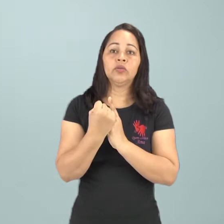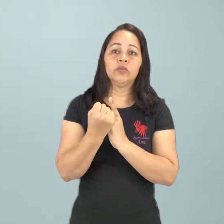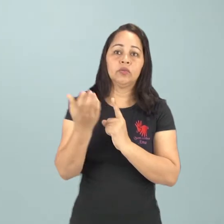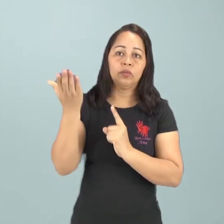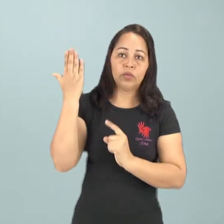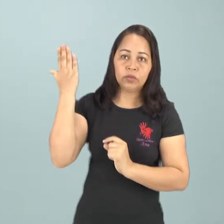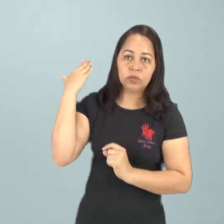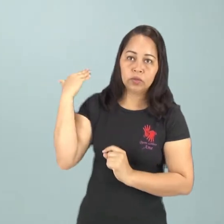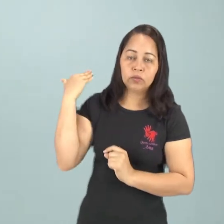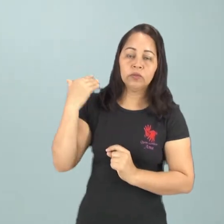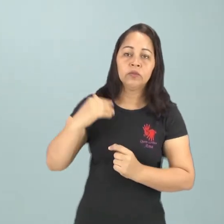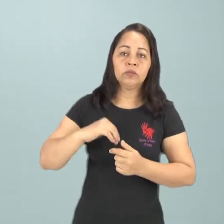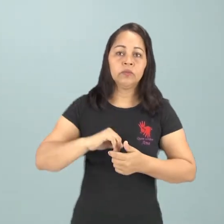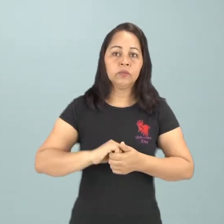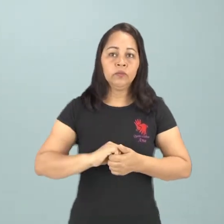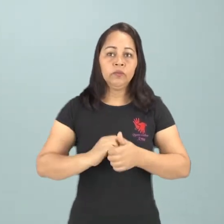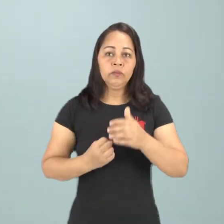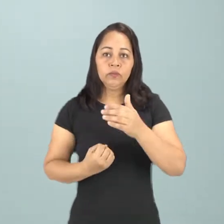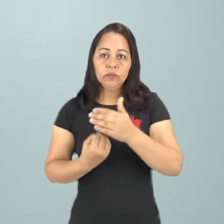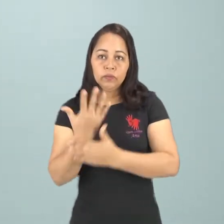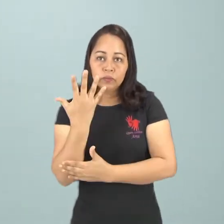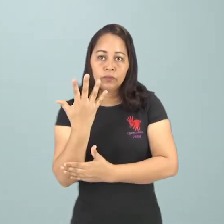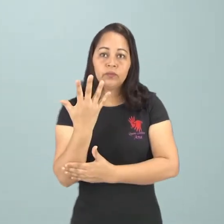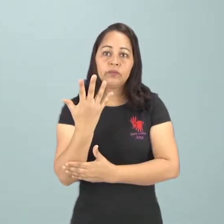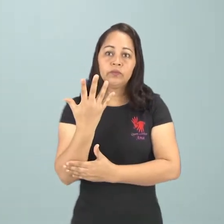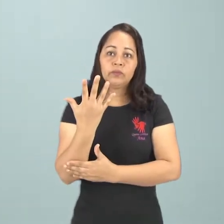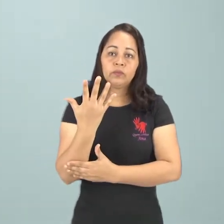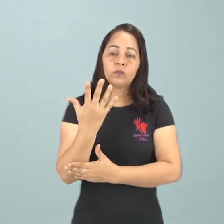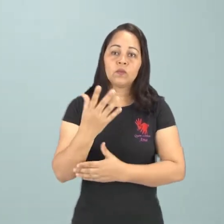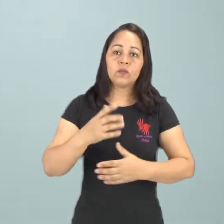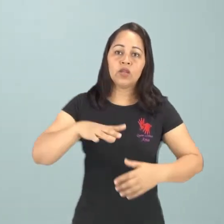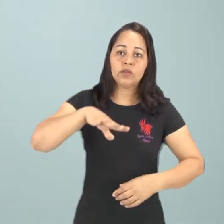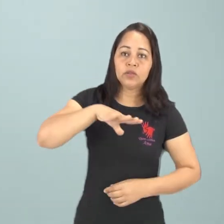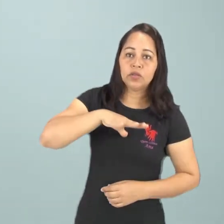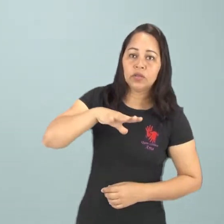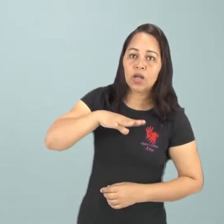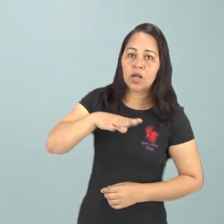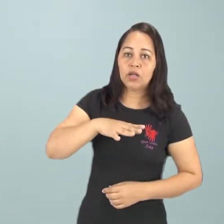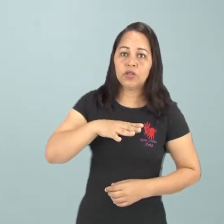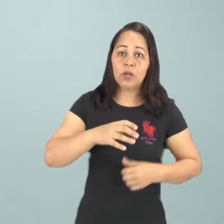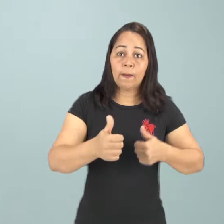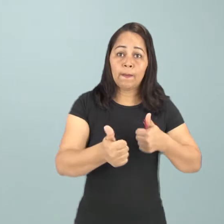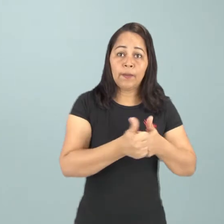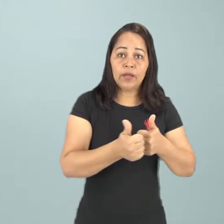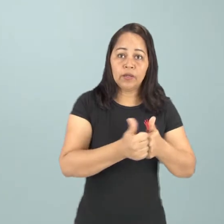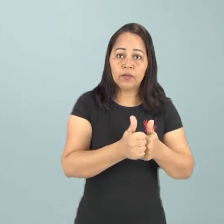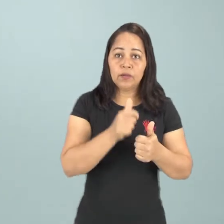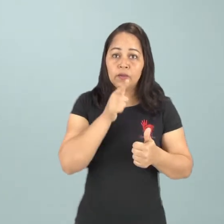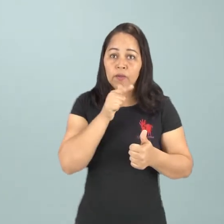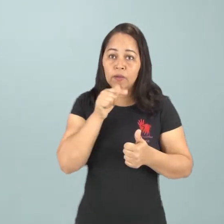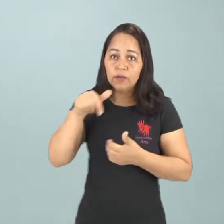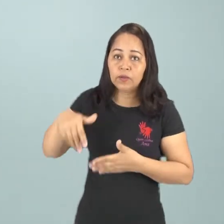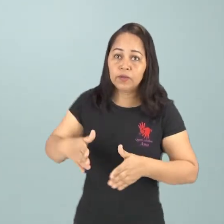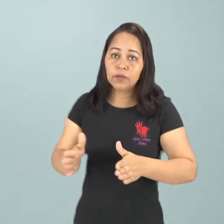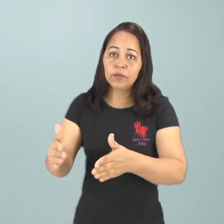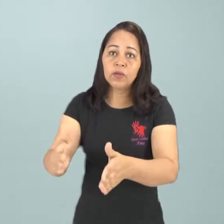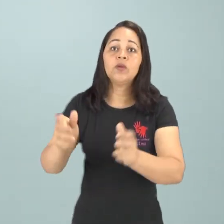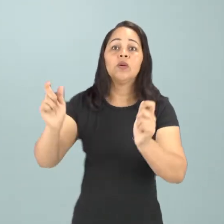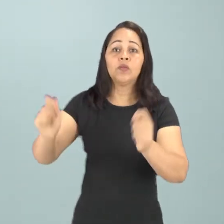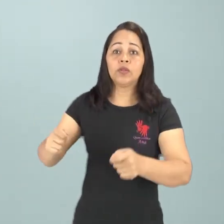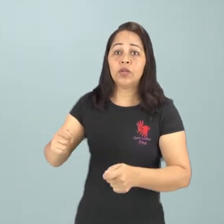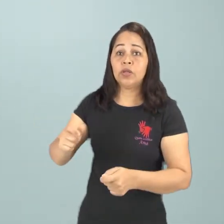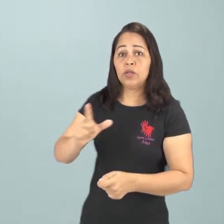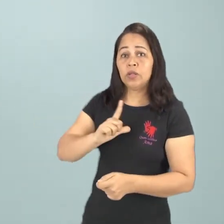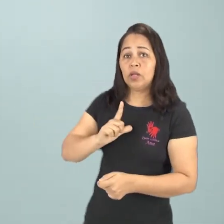todo, ela criava cidades, metrópoles, perto de rios, para que pudesse